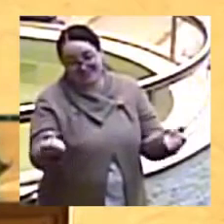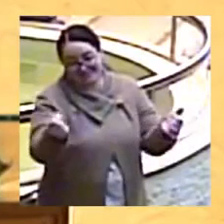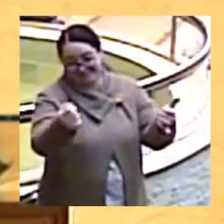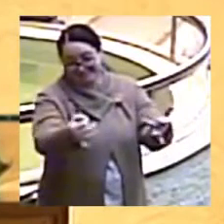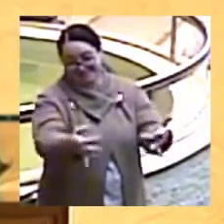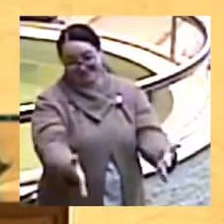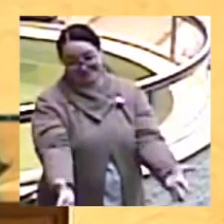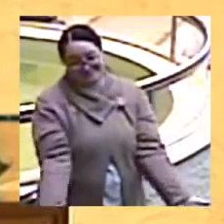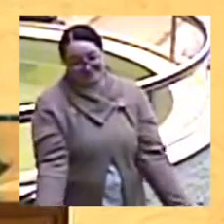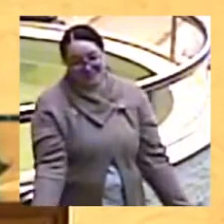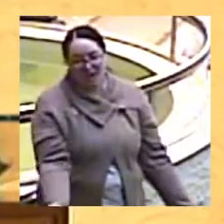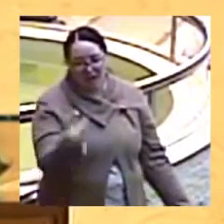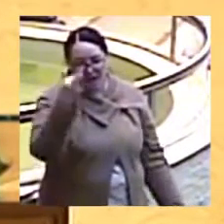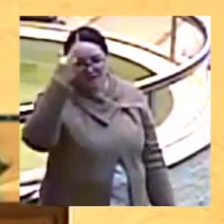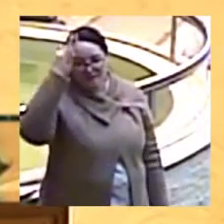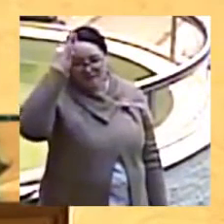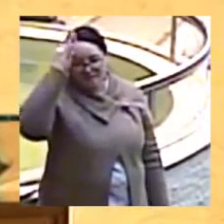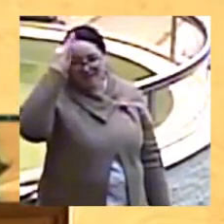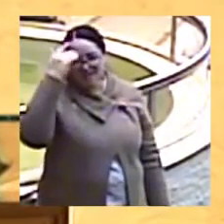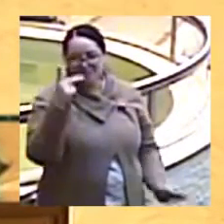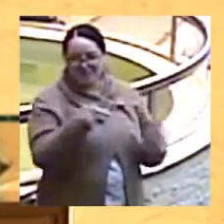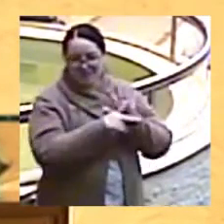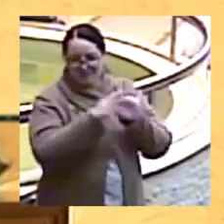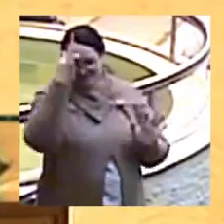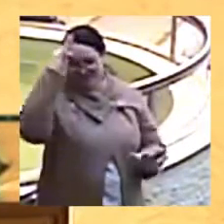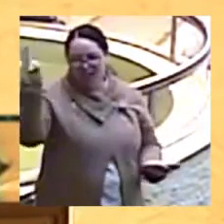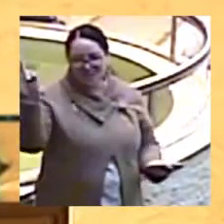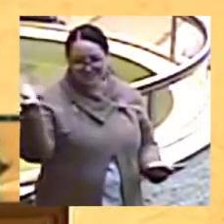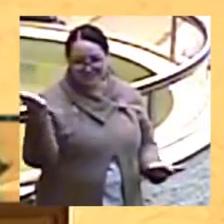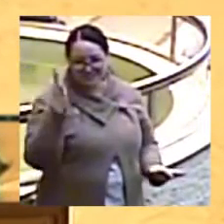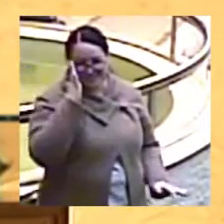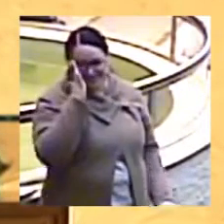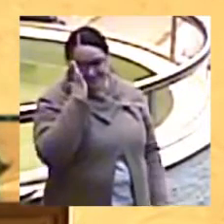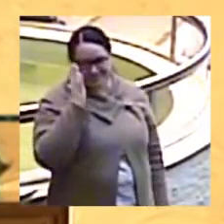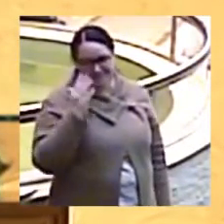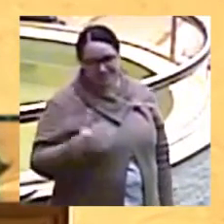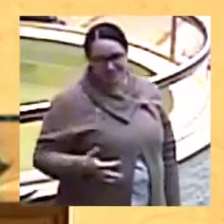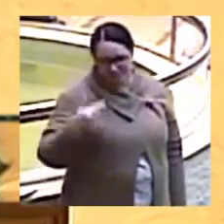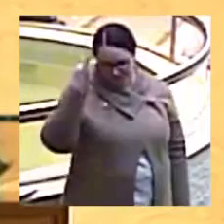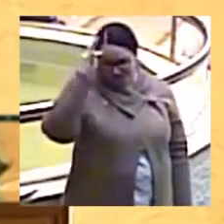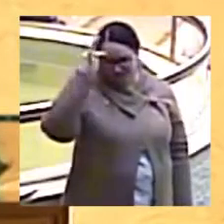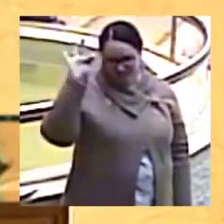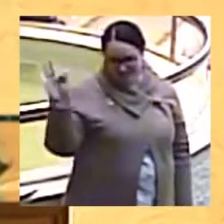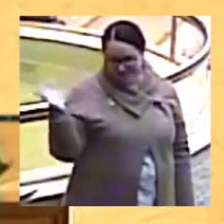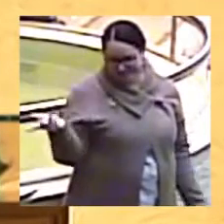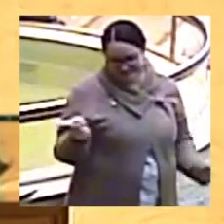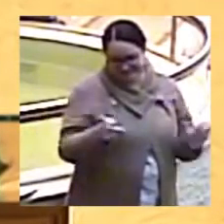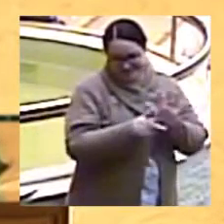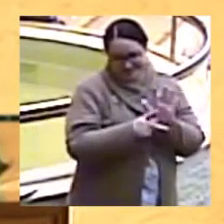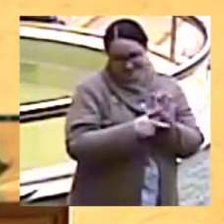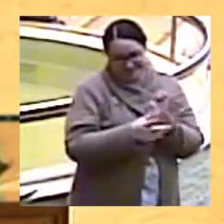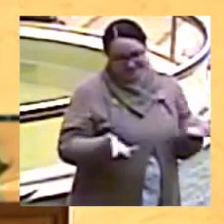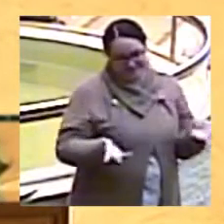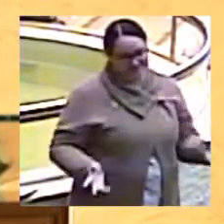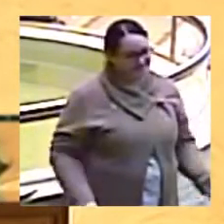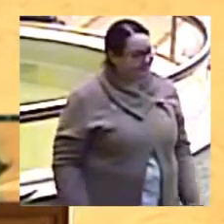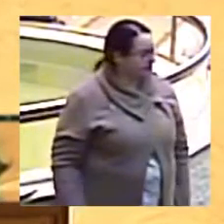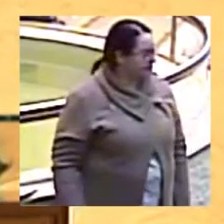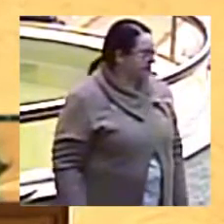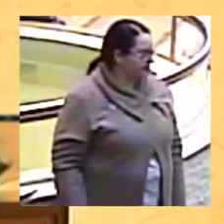diante do problema que Davi vivenciou, Davi recebe alguns conselhos